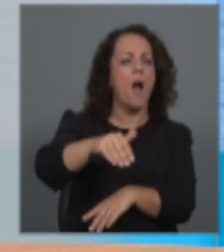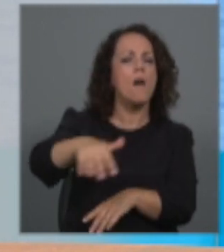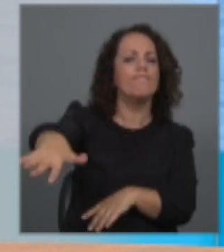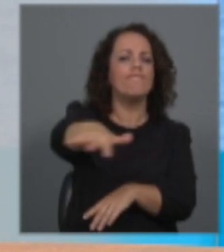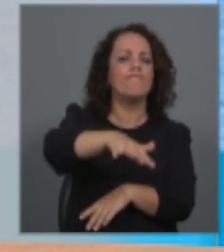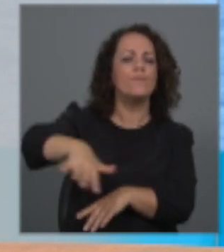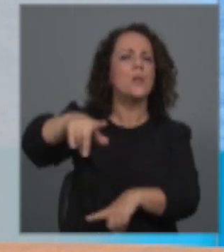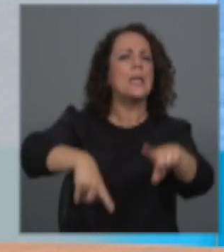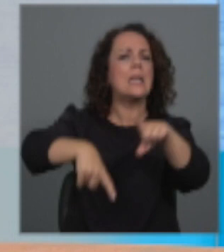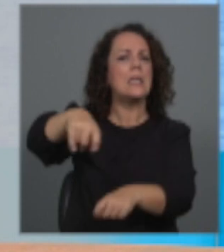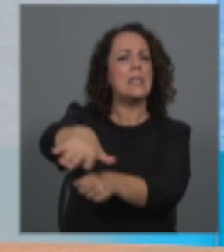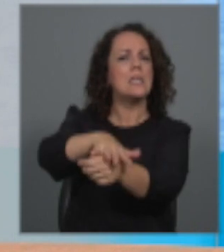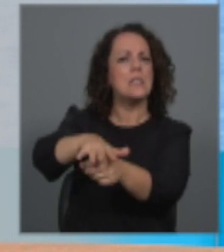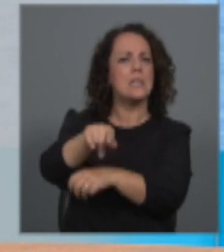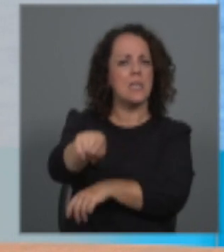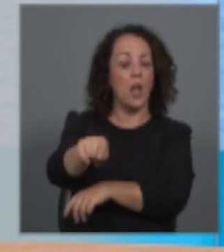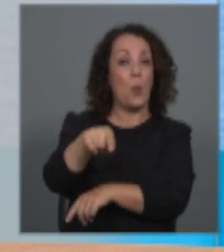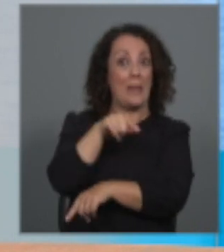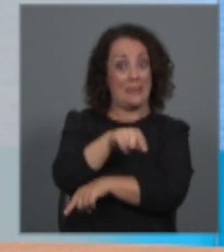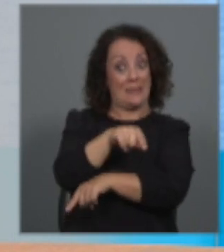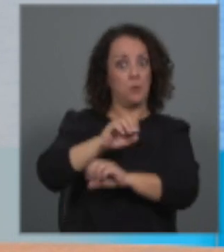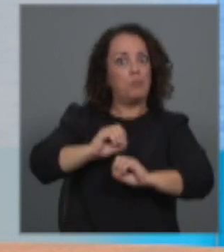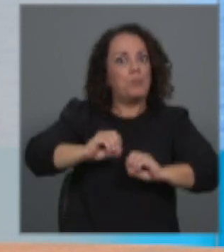E este é precisamente o princípio